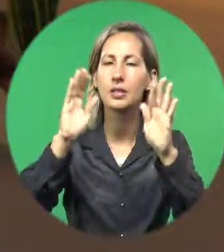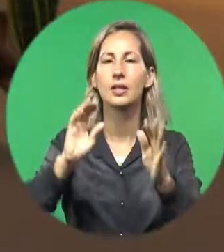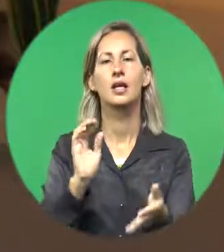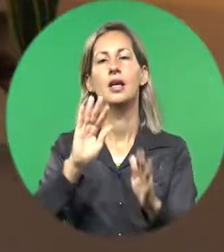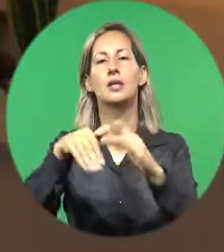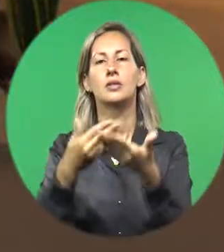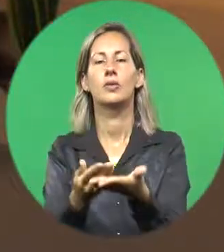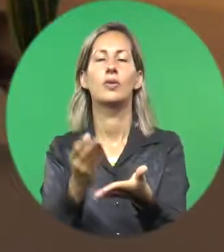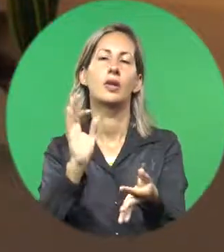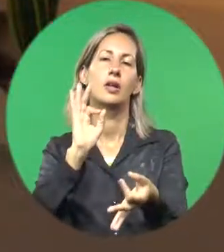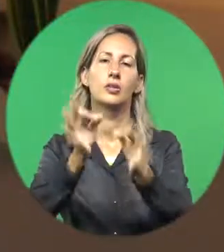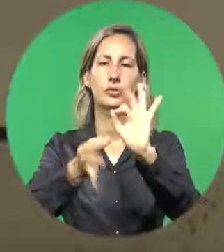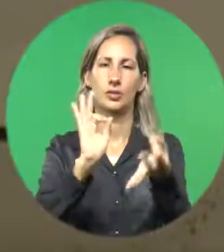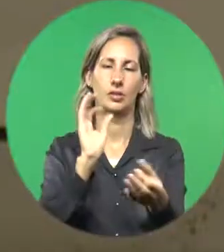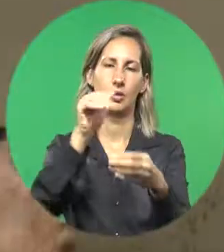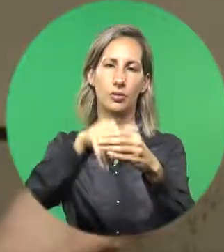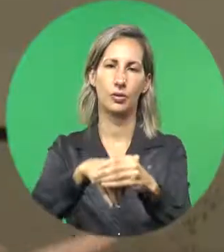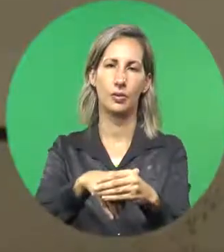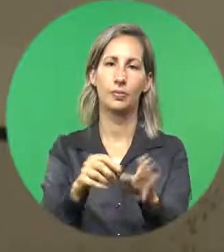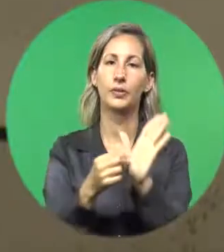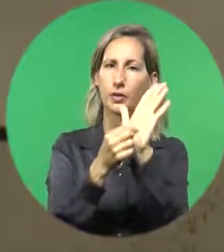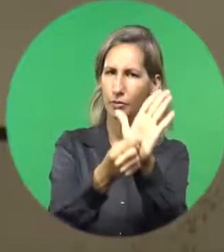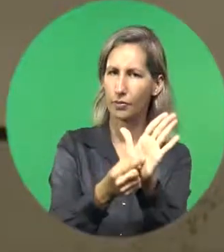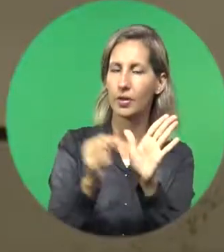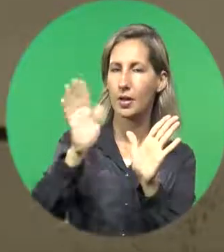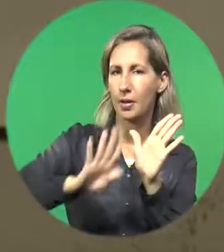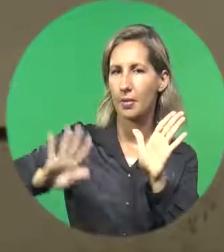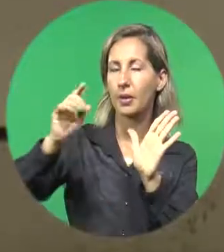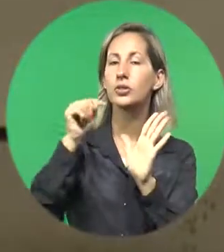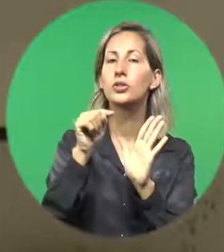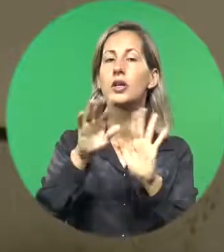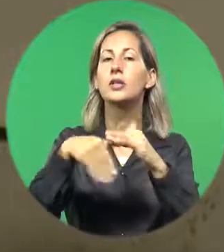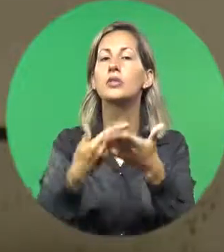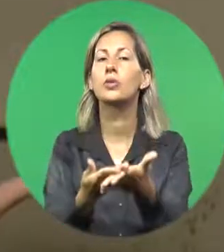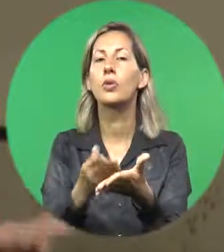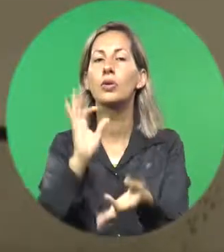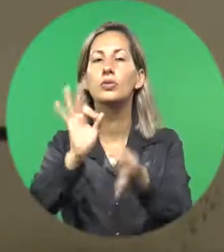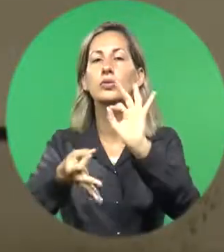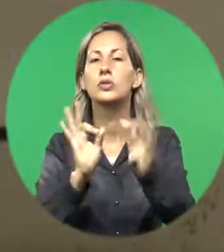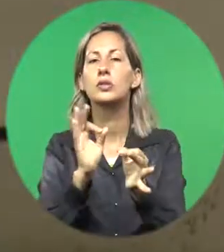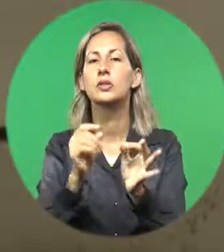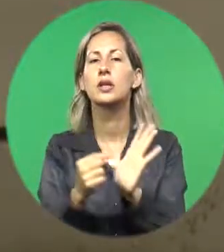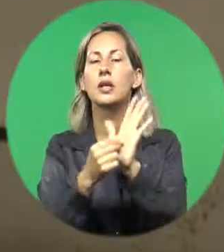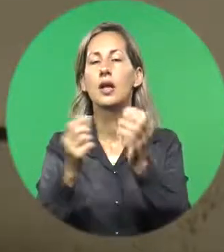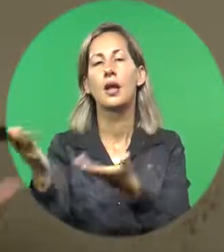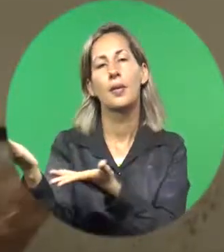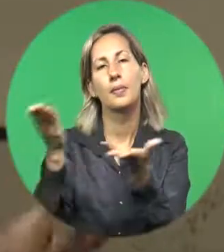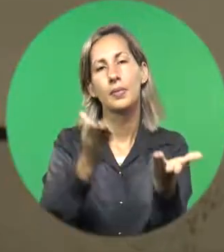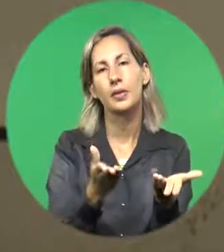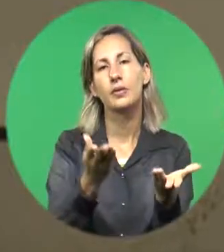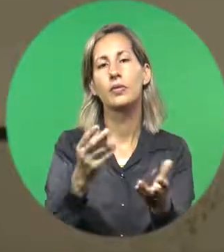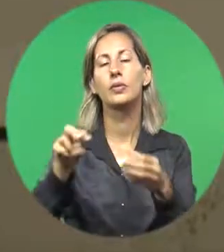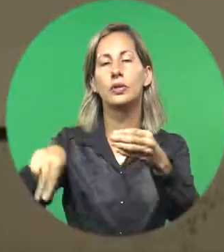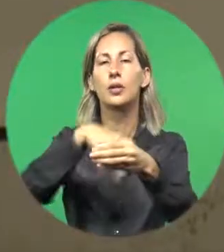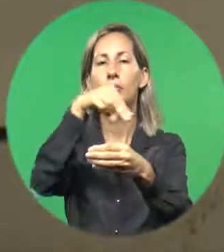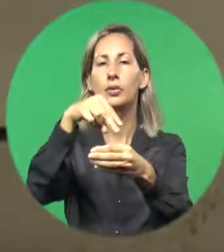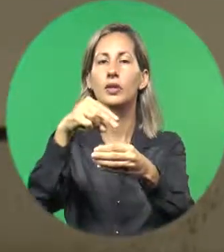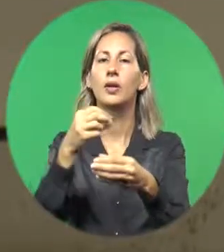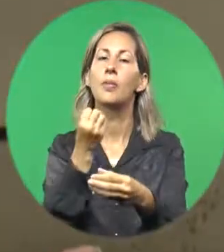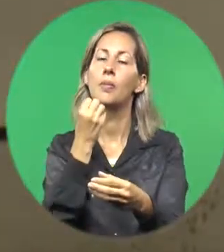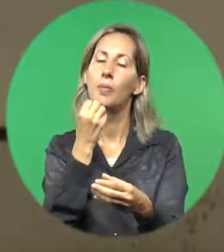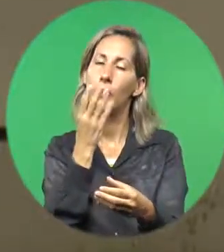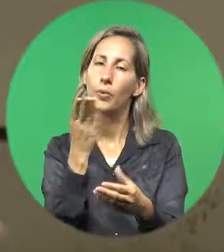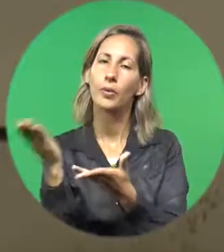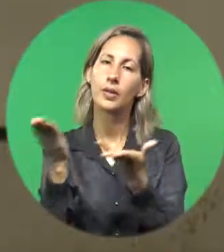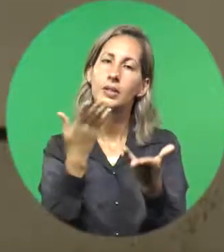da Escola Judiciária Eleitoral. Nós acabamos de ver uma reportagem em que a Escola Judiciária Eleitoral abriu as portas do tribunal